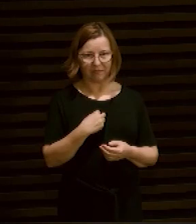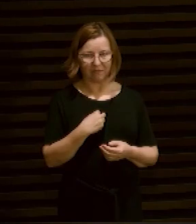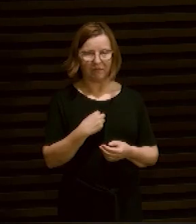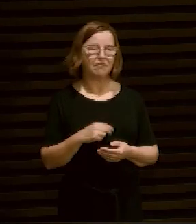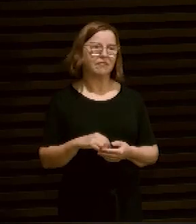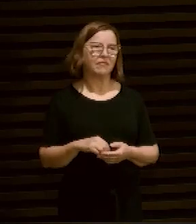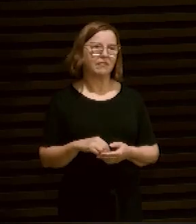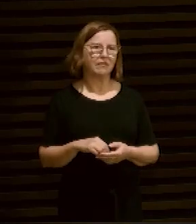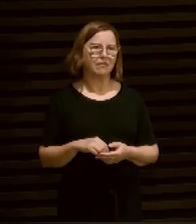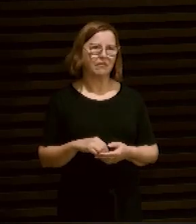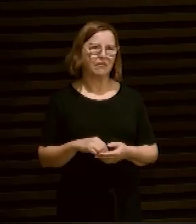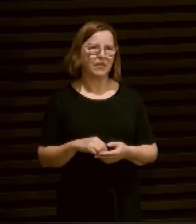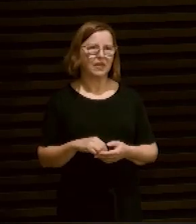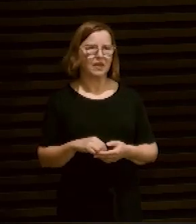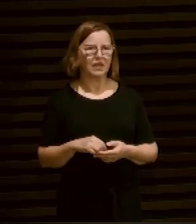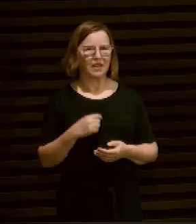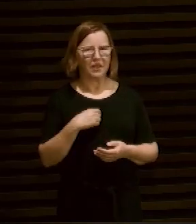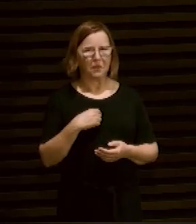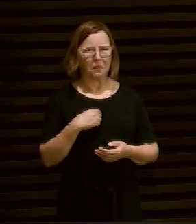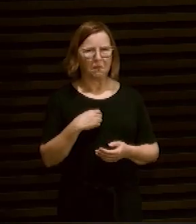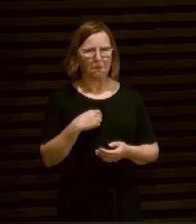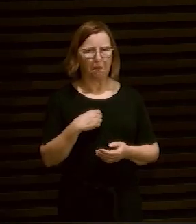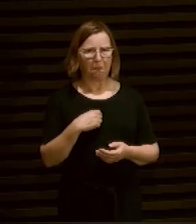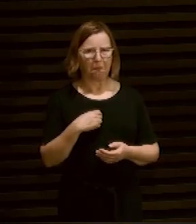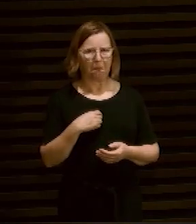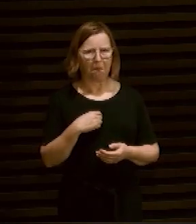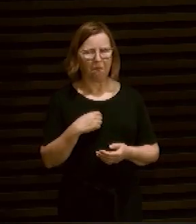frequência, eu me deprimo.